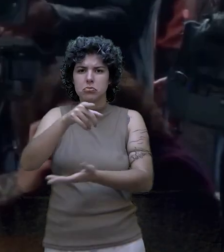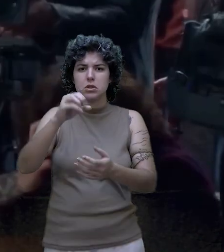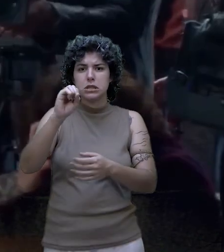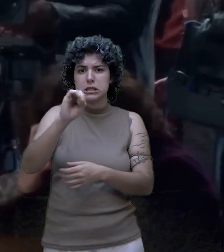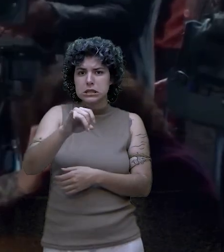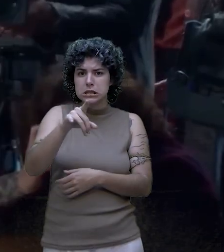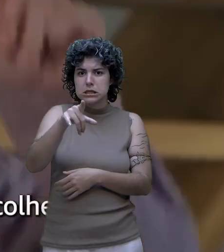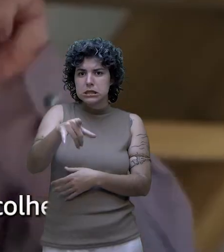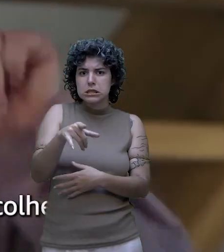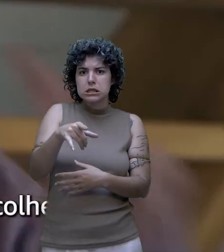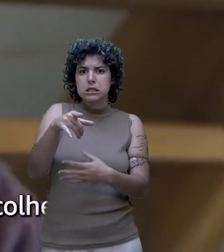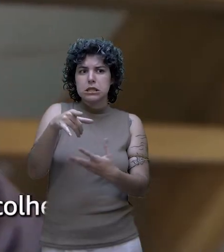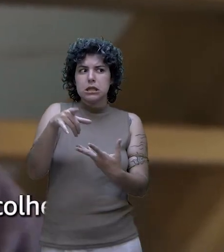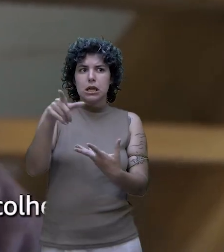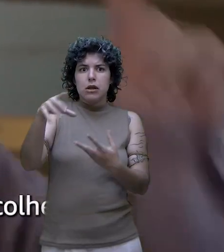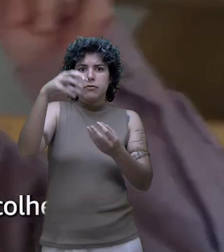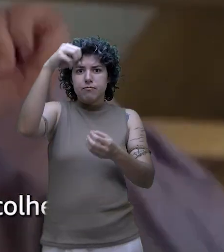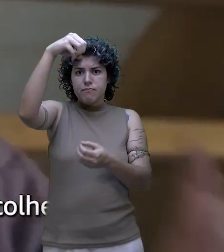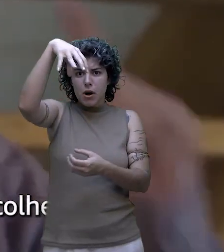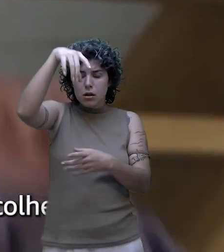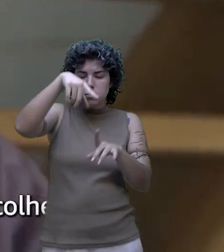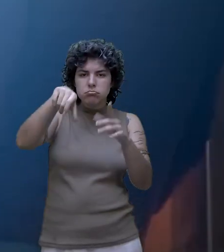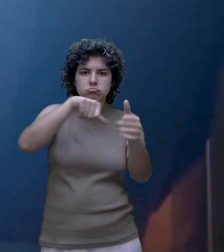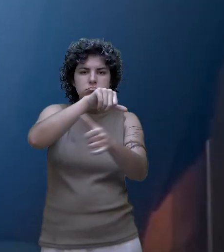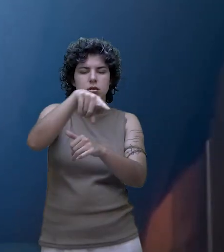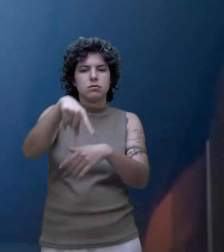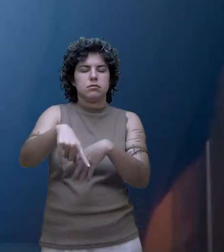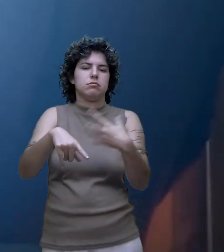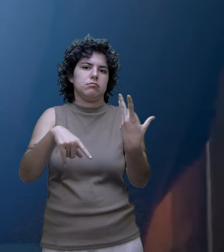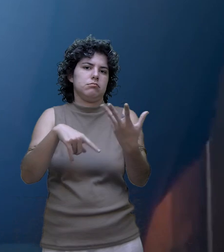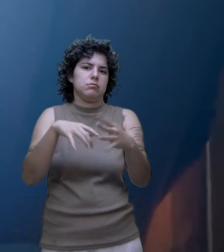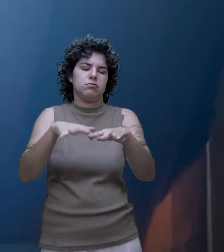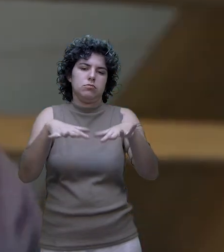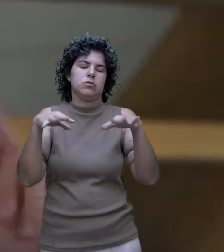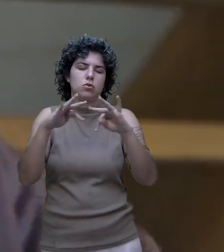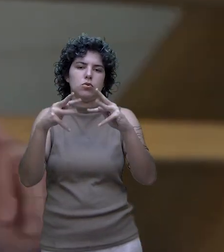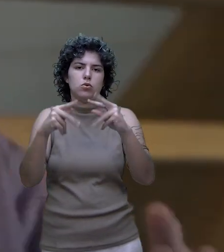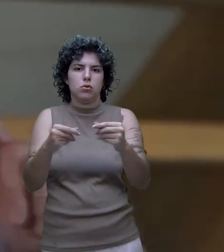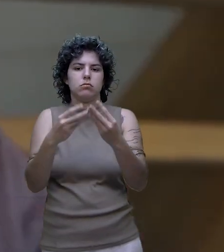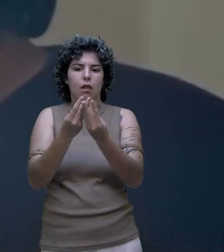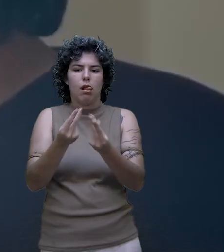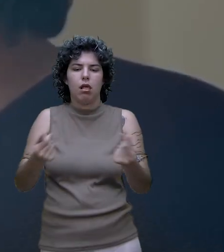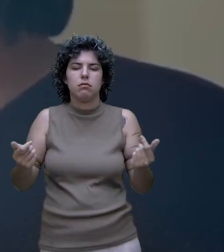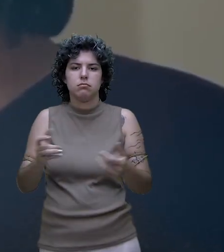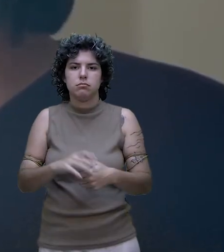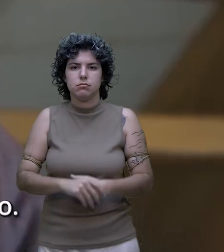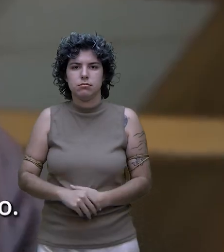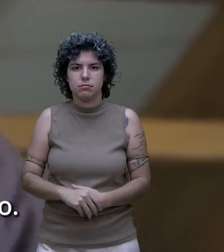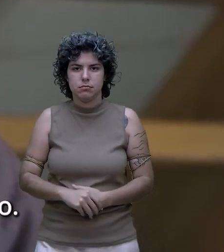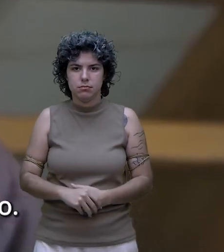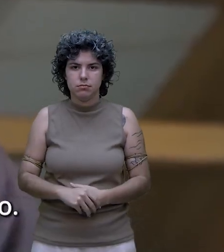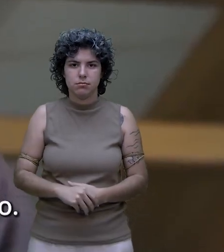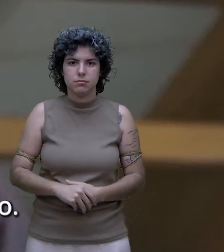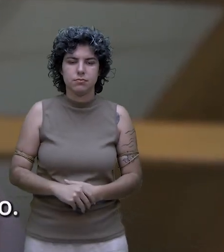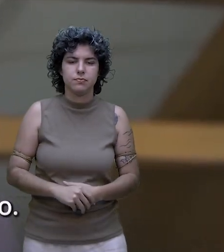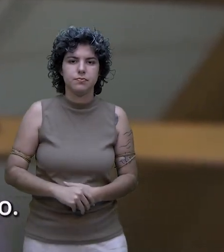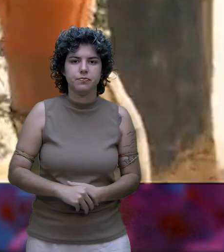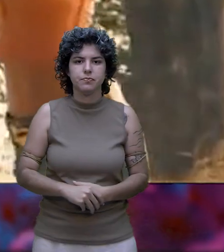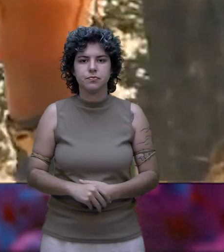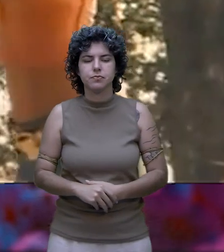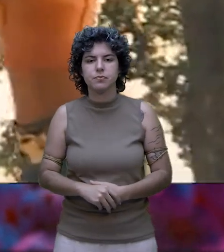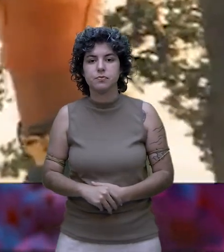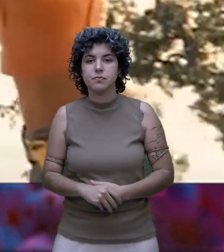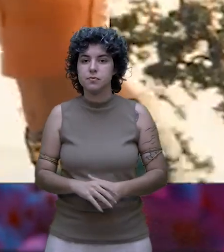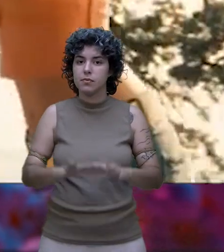inteiro desabaria. You complain about the life that you chose. You're not a victim. Not at all. Be fair. I'm a man who's been cheated